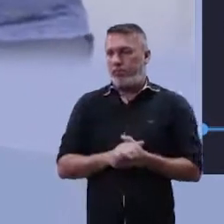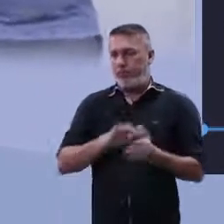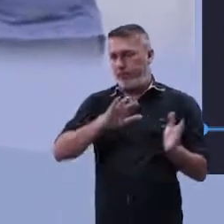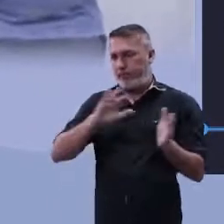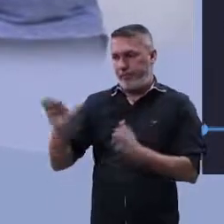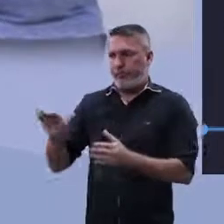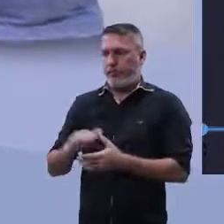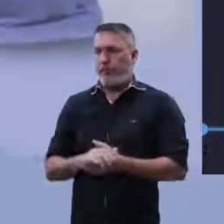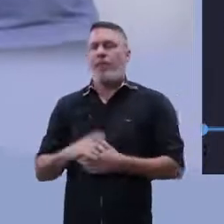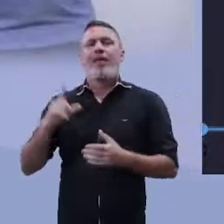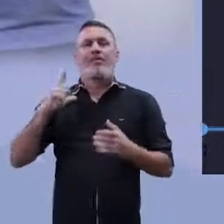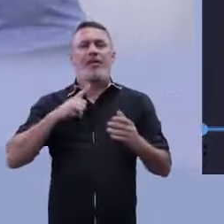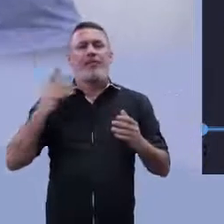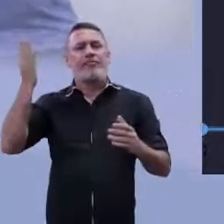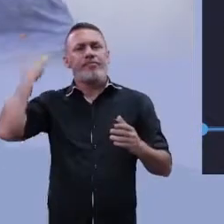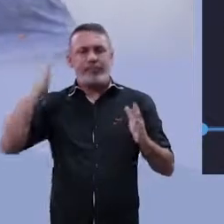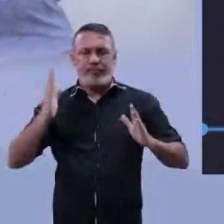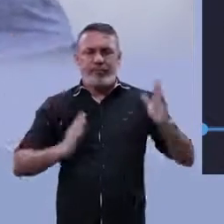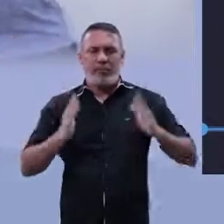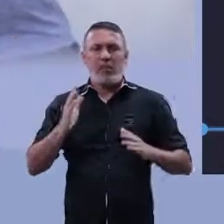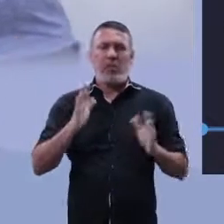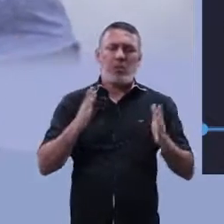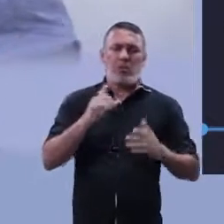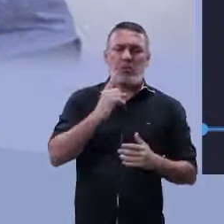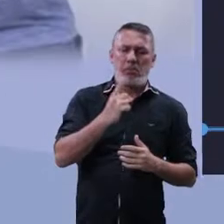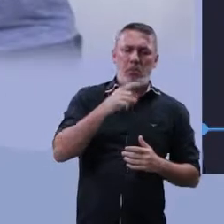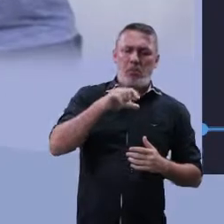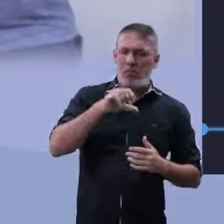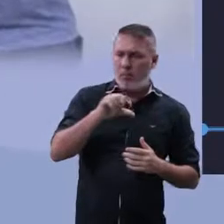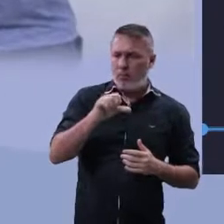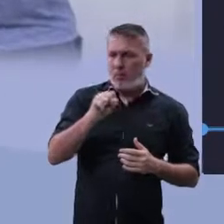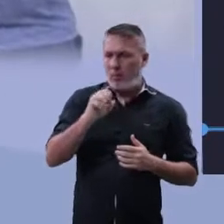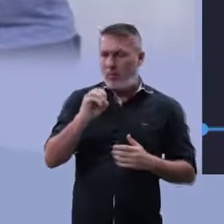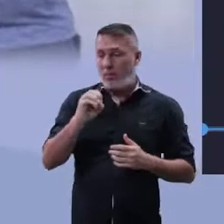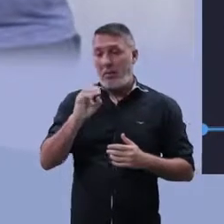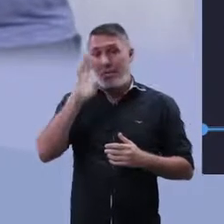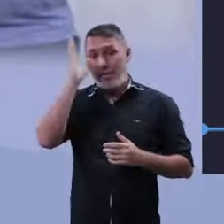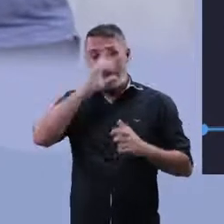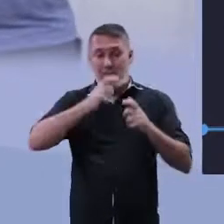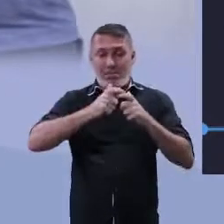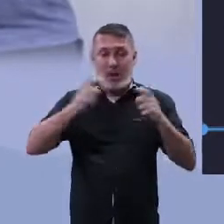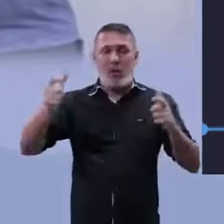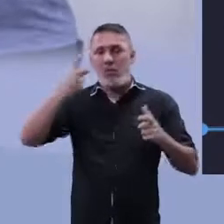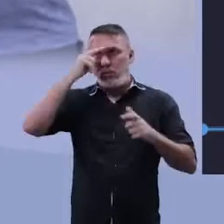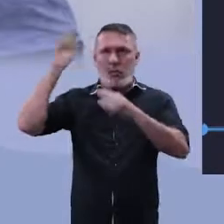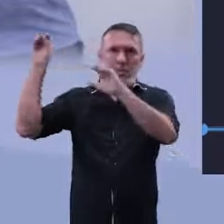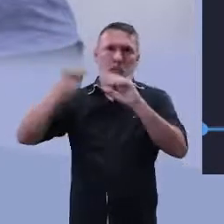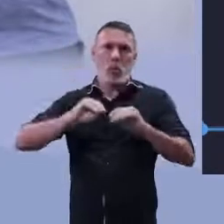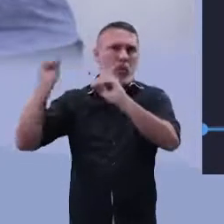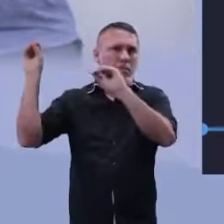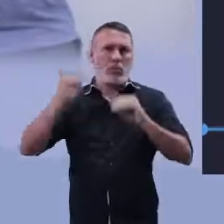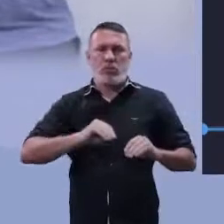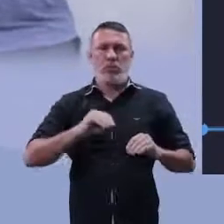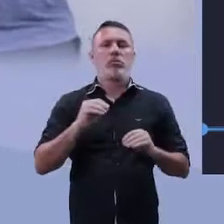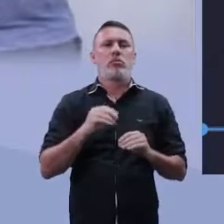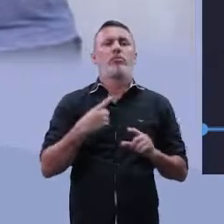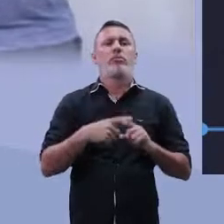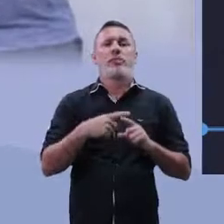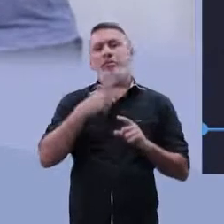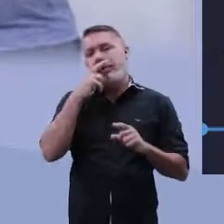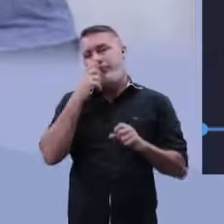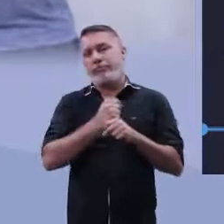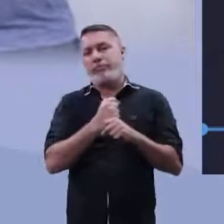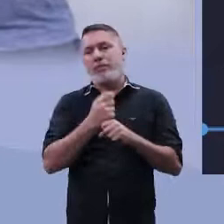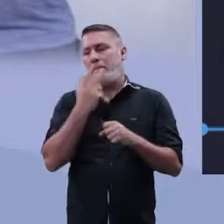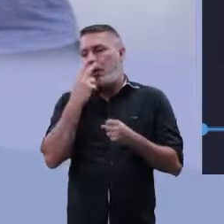principalmente, a década de 1980, o Brasil mostrou-se um país de emigração. Na chamada década perdida,